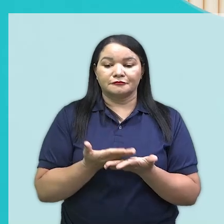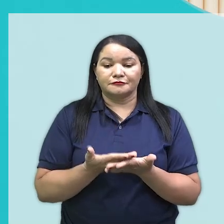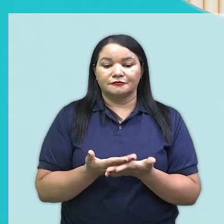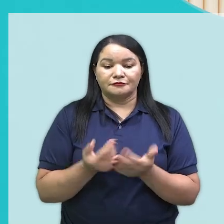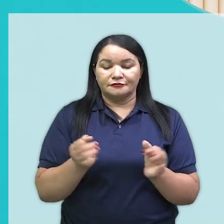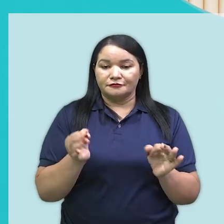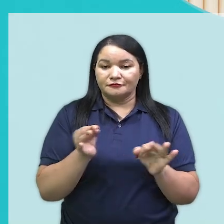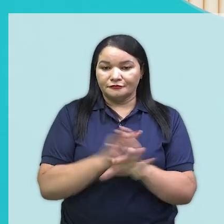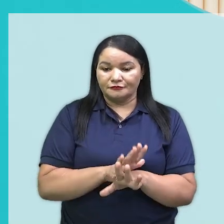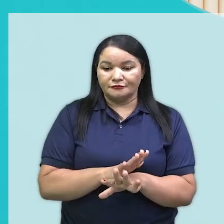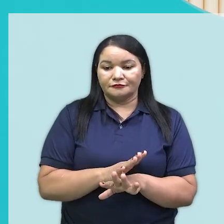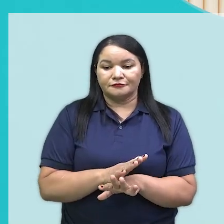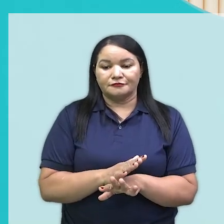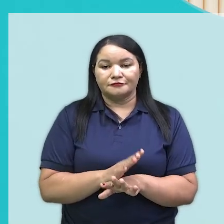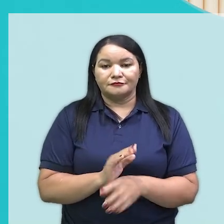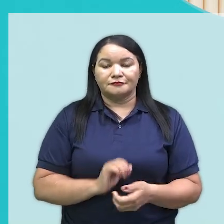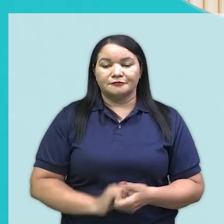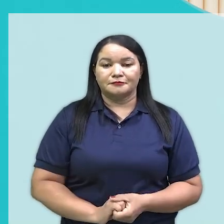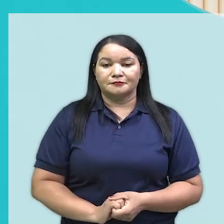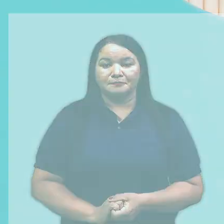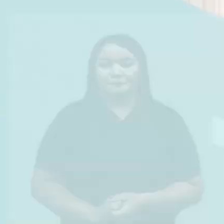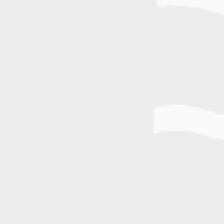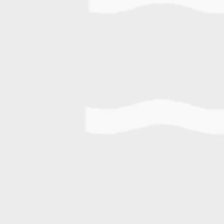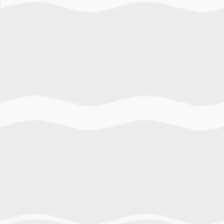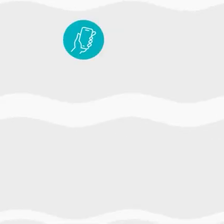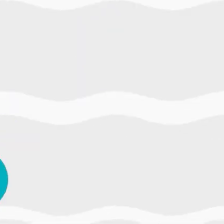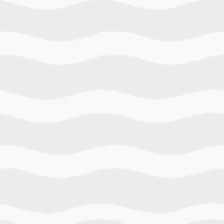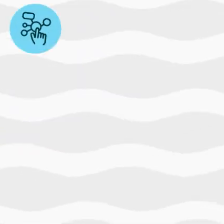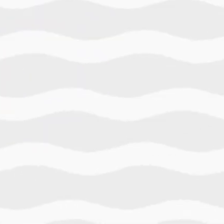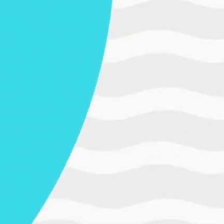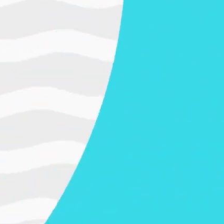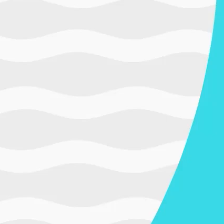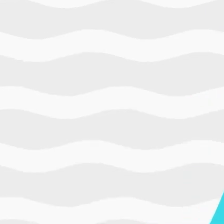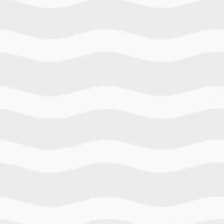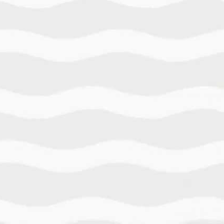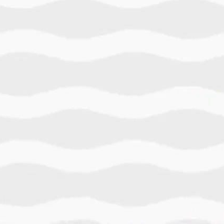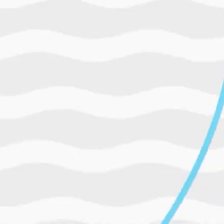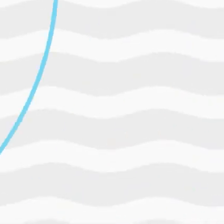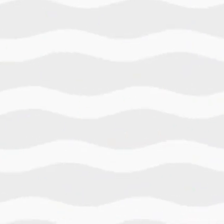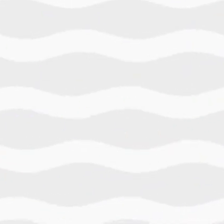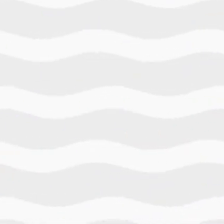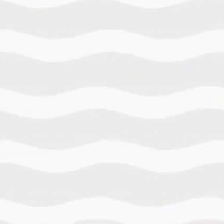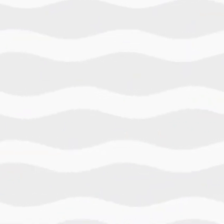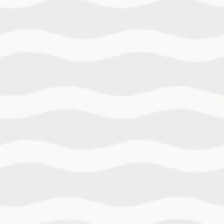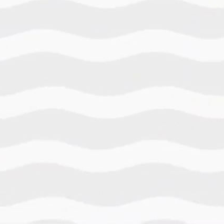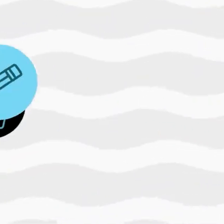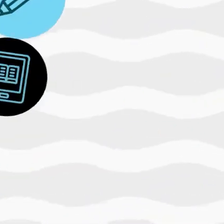nós ficamos por aqui. See you!